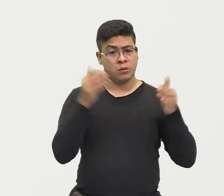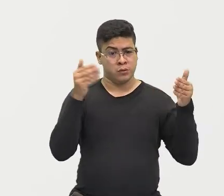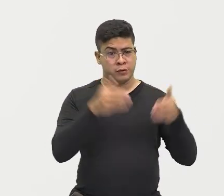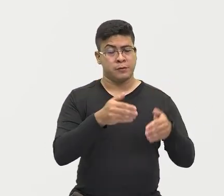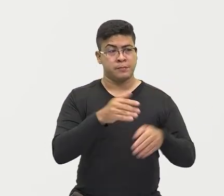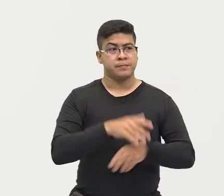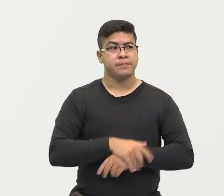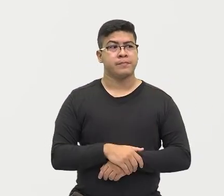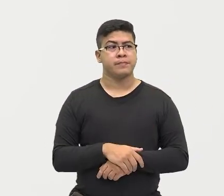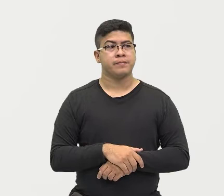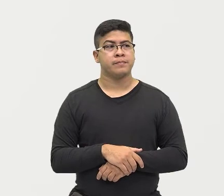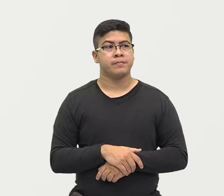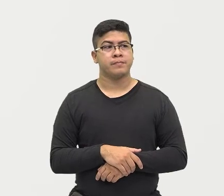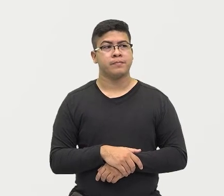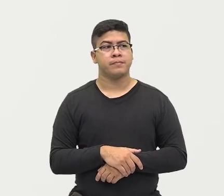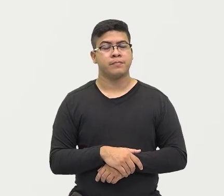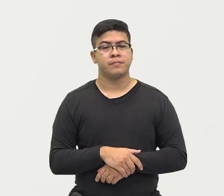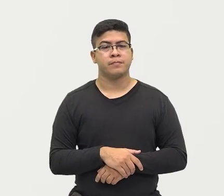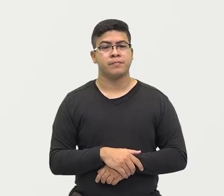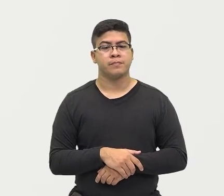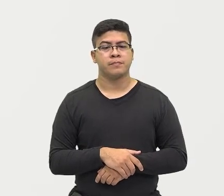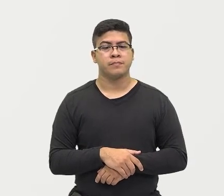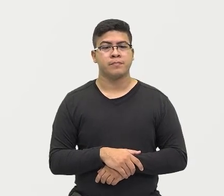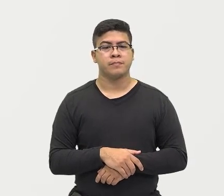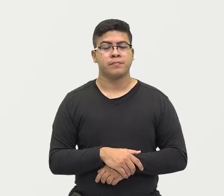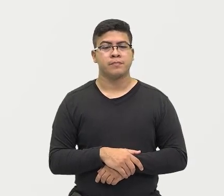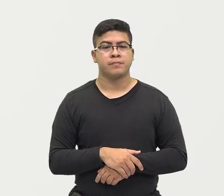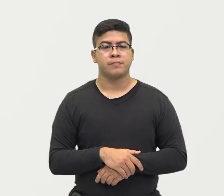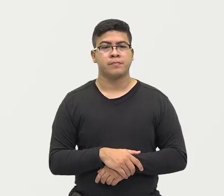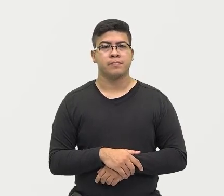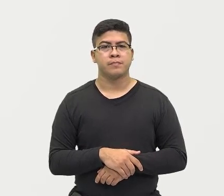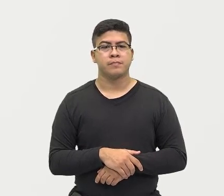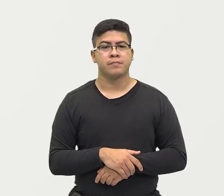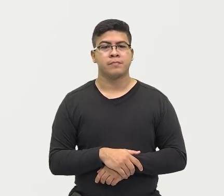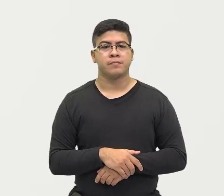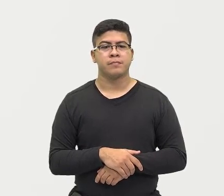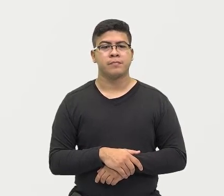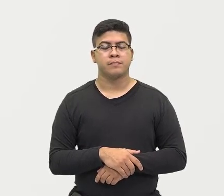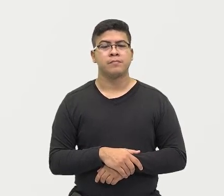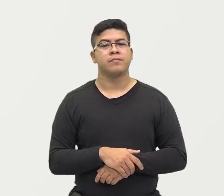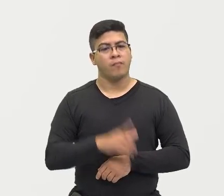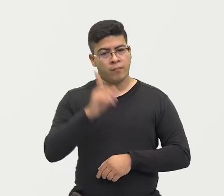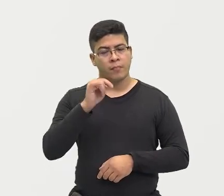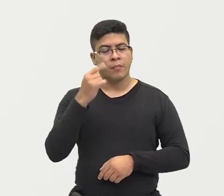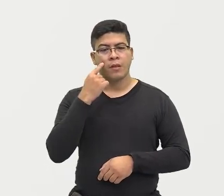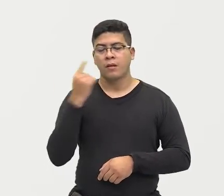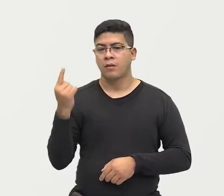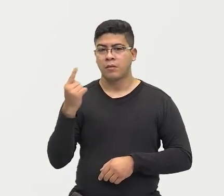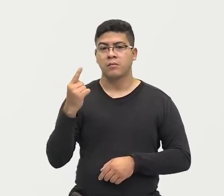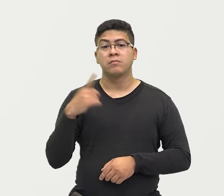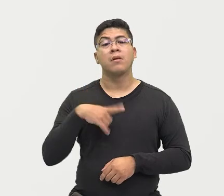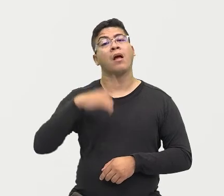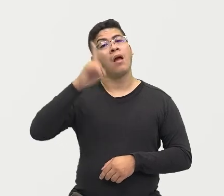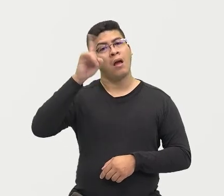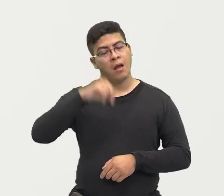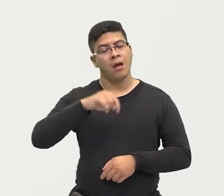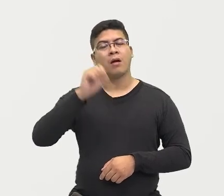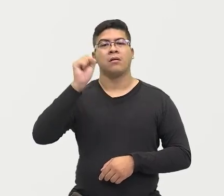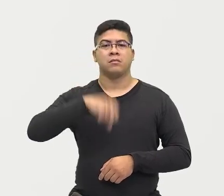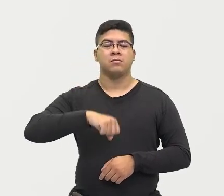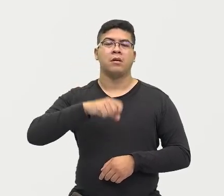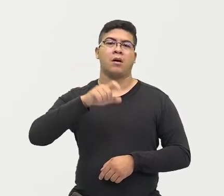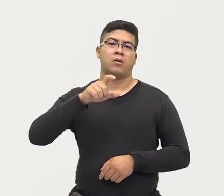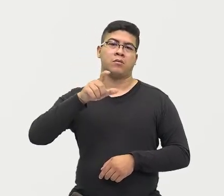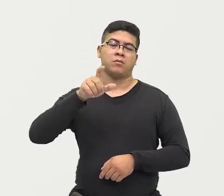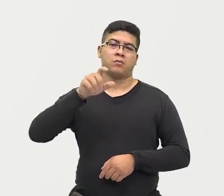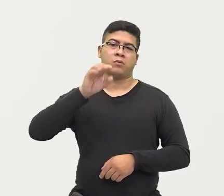mais que nós temos ali de características dele? Olha só, outra característica dele ele era regionalista e